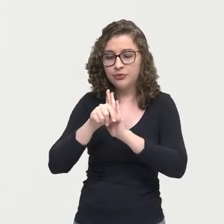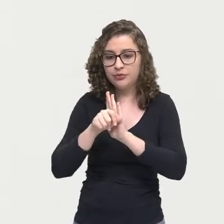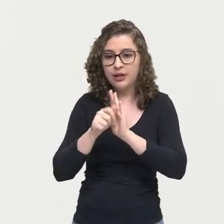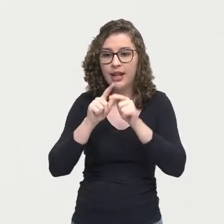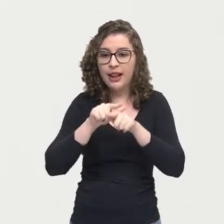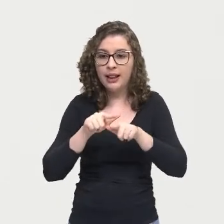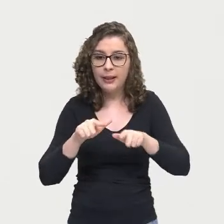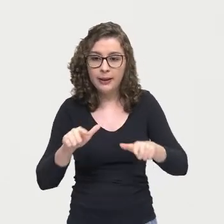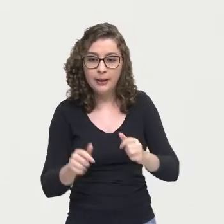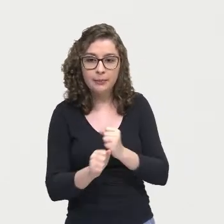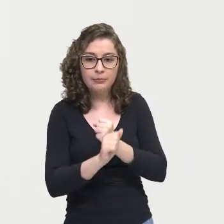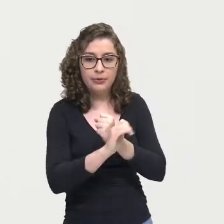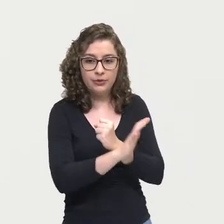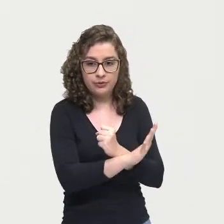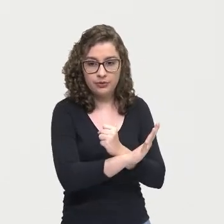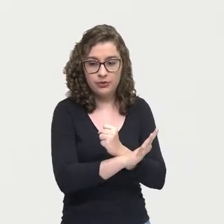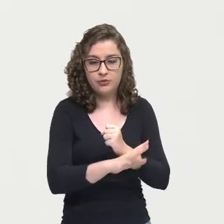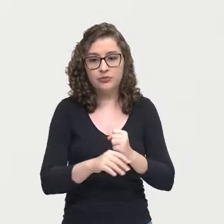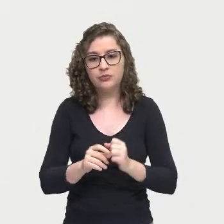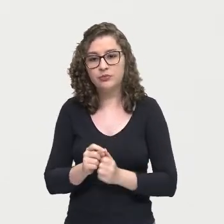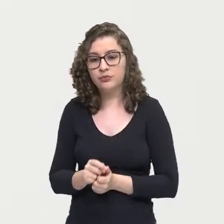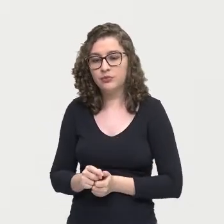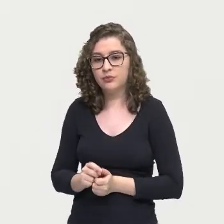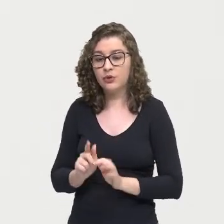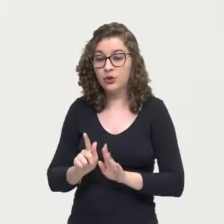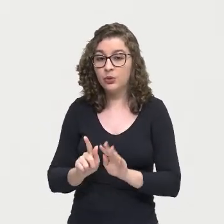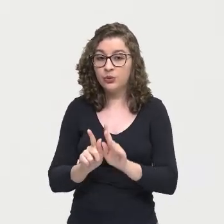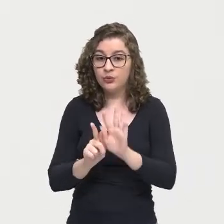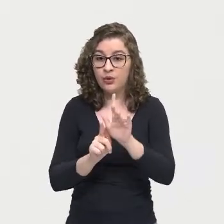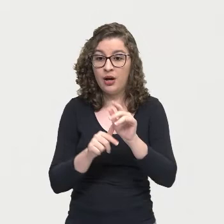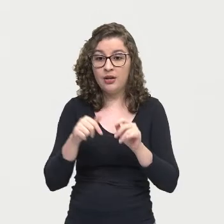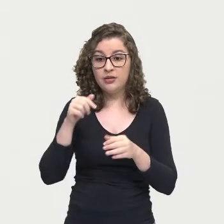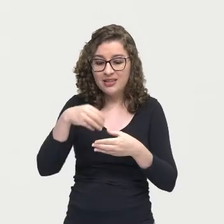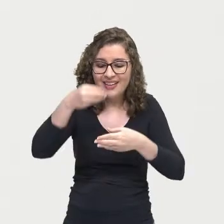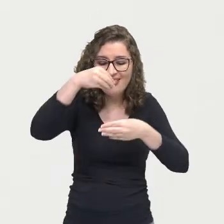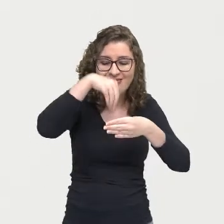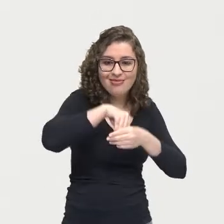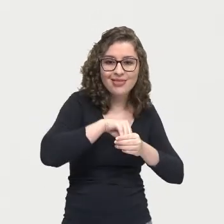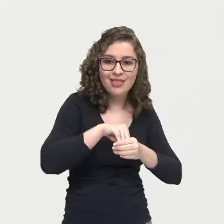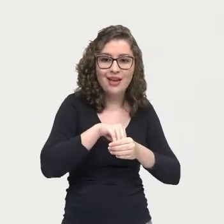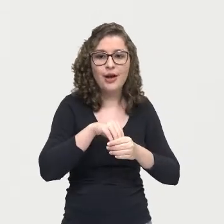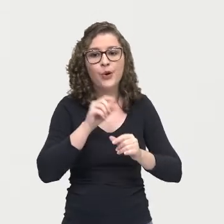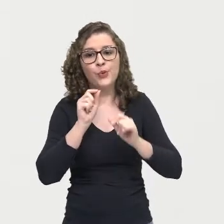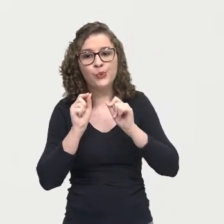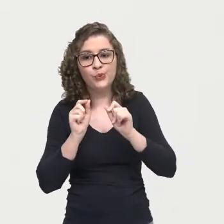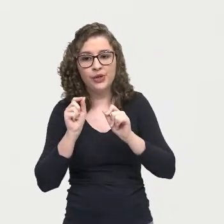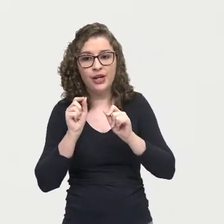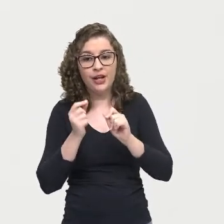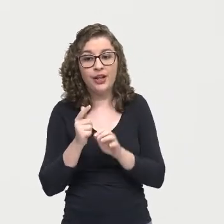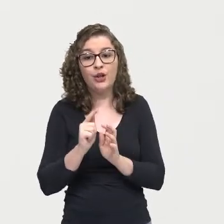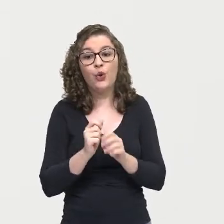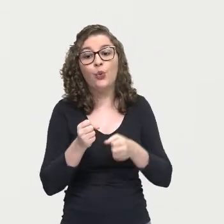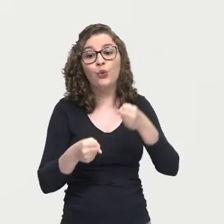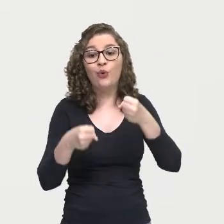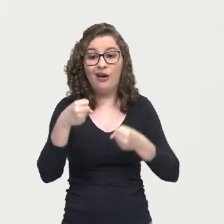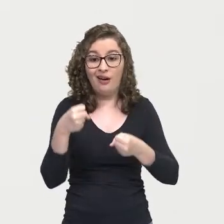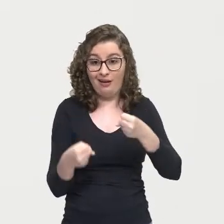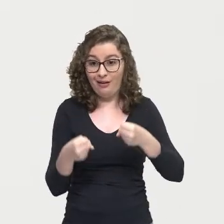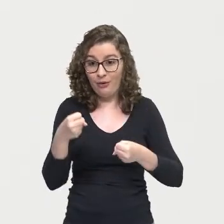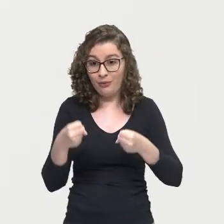tá bom? Então, eles são muito utilizados, por exemplo, nos veículos, né, que são movidos a combustão, e aí eles